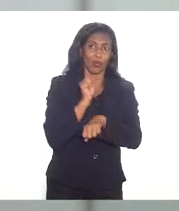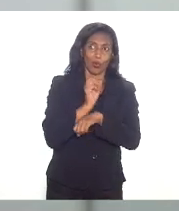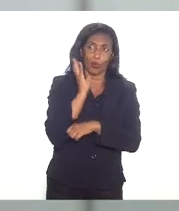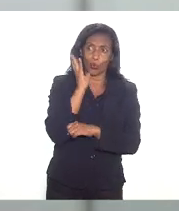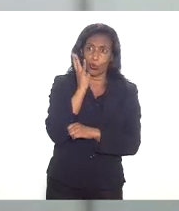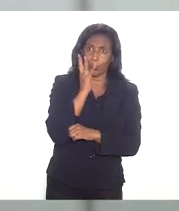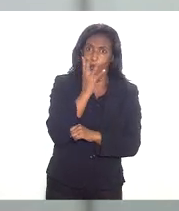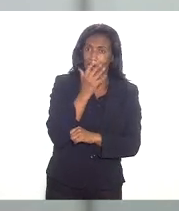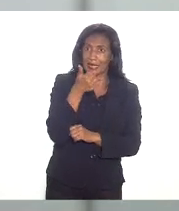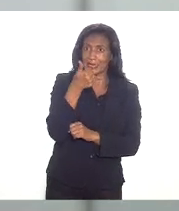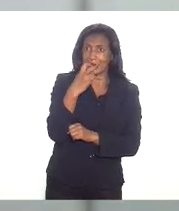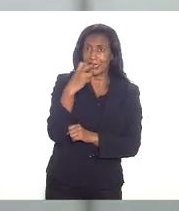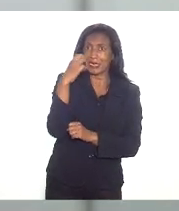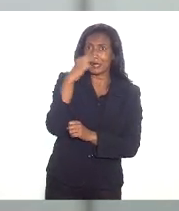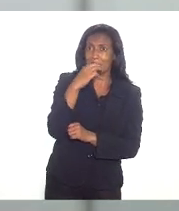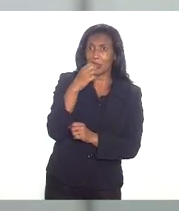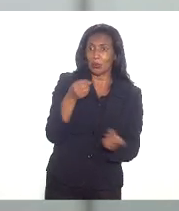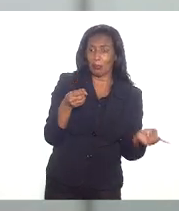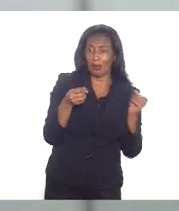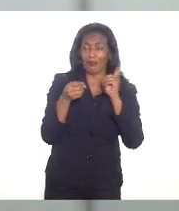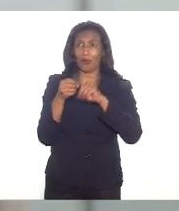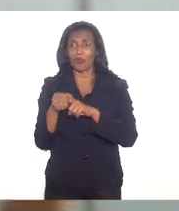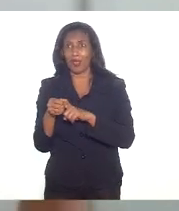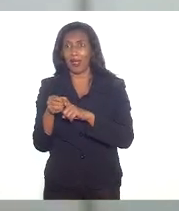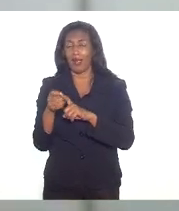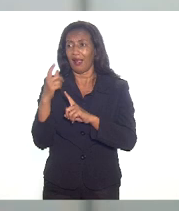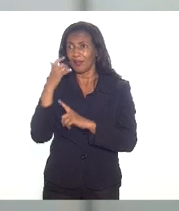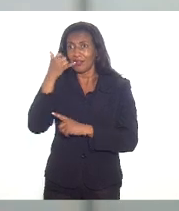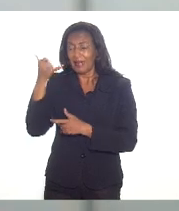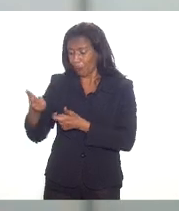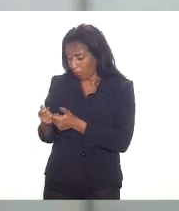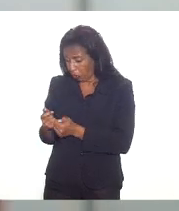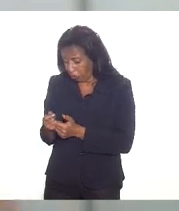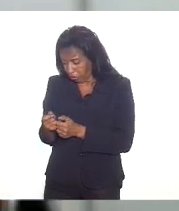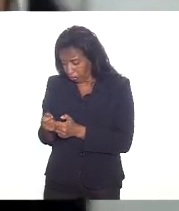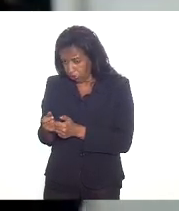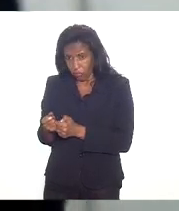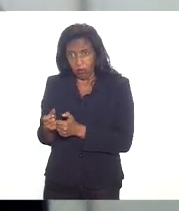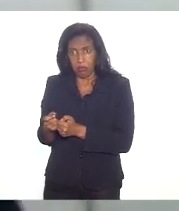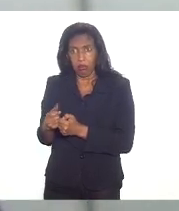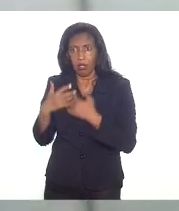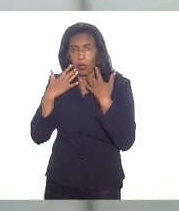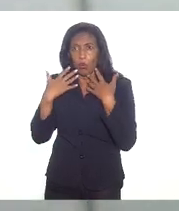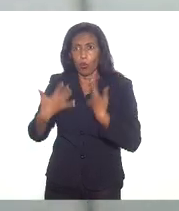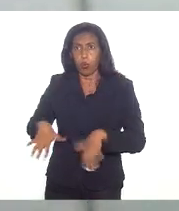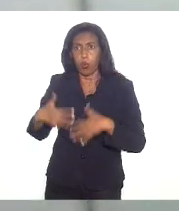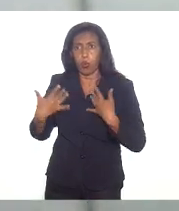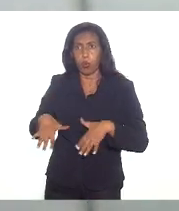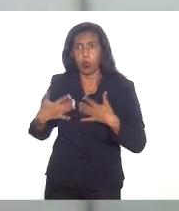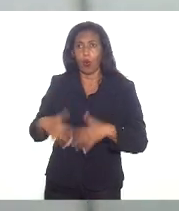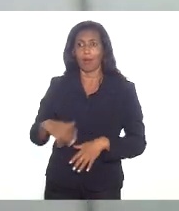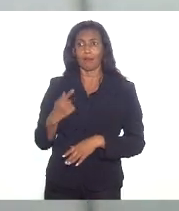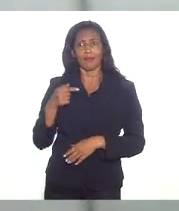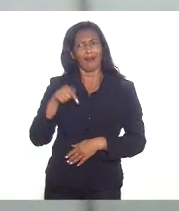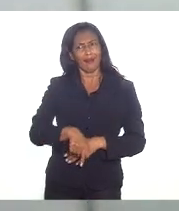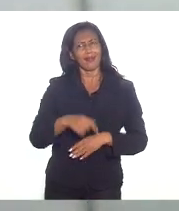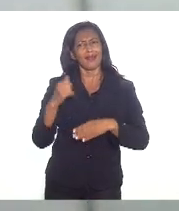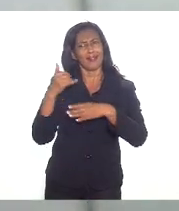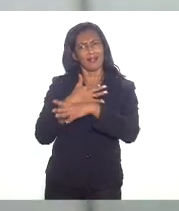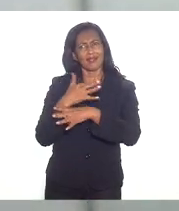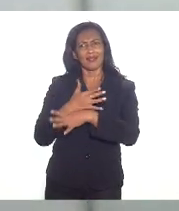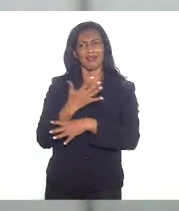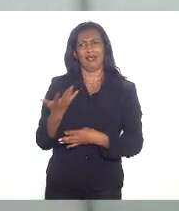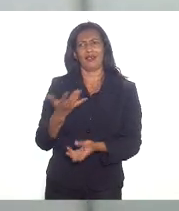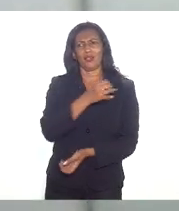voltar, aí o socorro do telefone, você fica numa... Isso na cidade do Rio de Janeiro. Então, esse